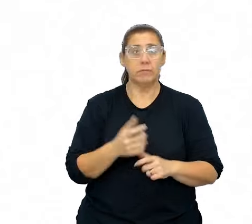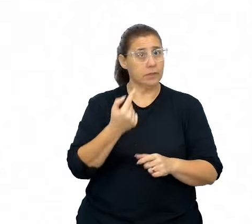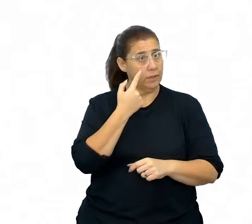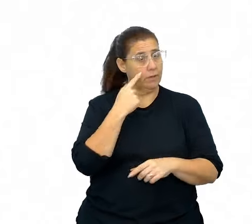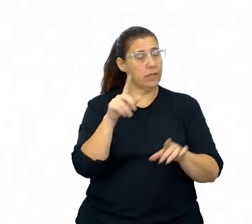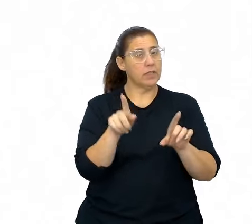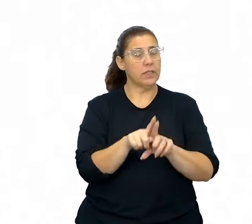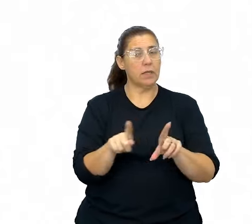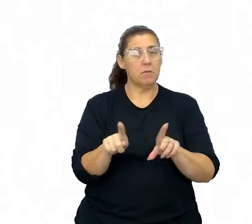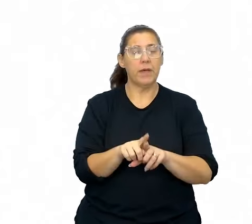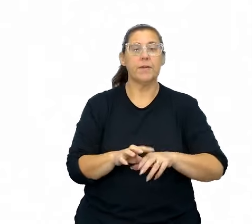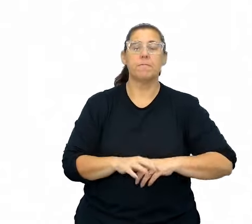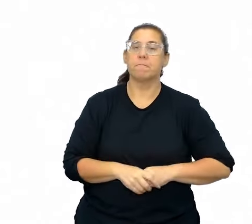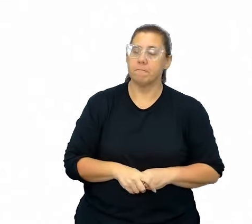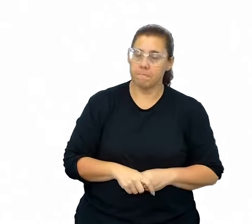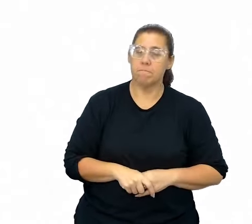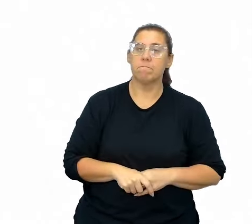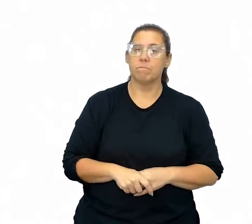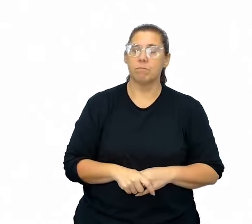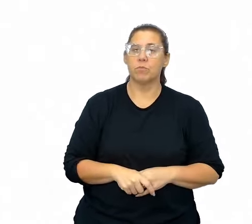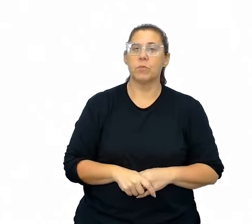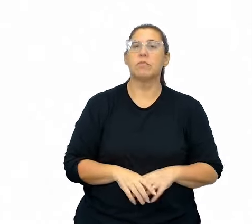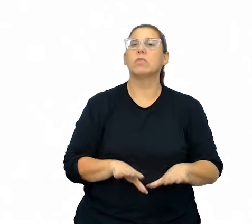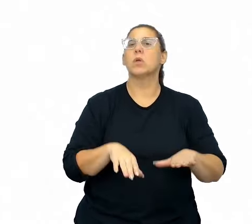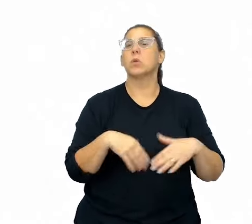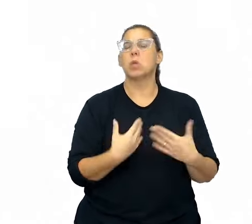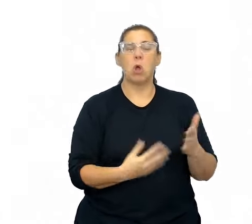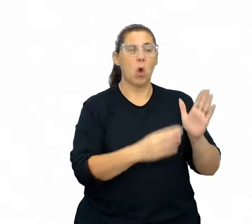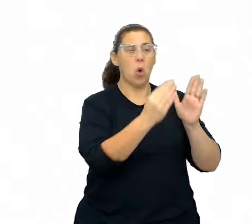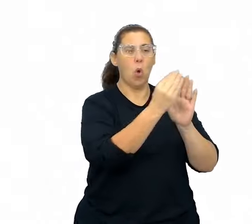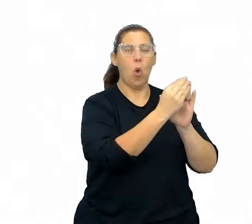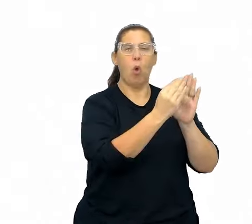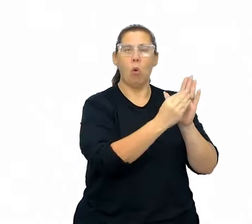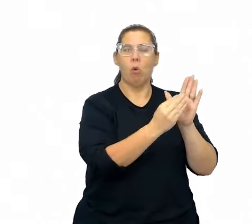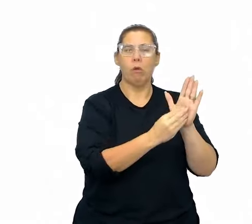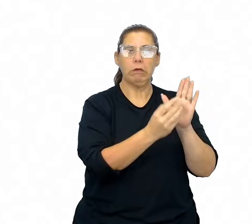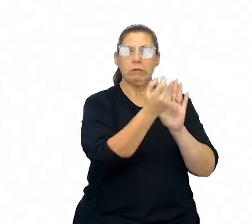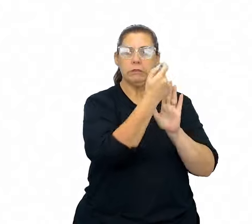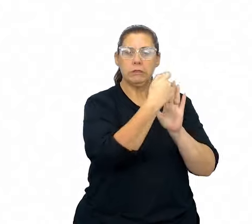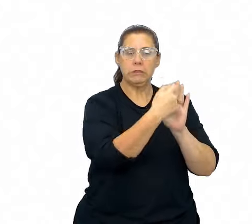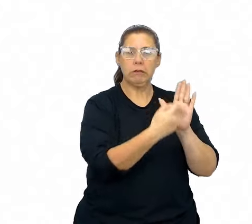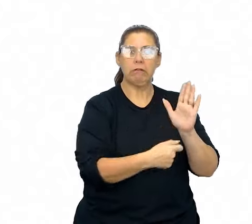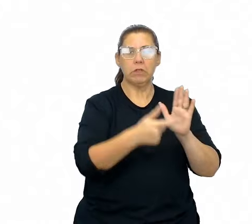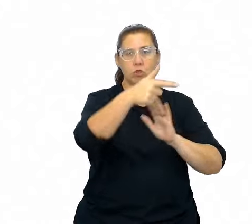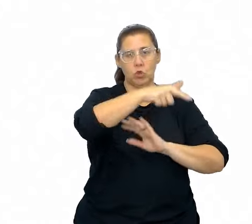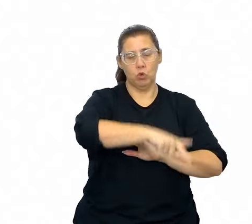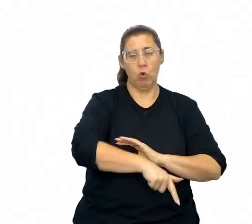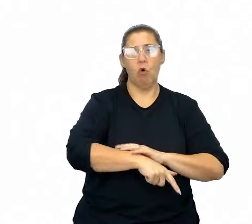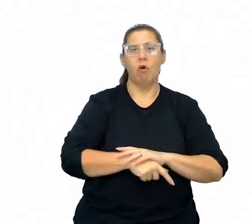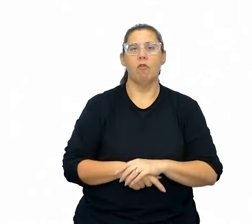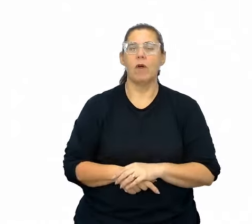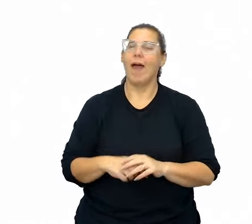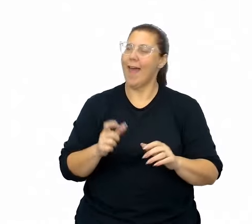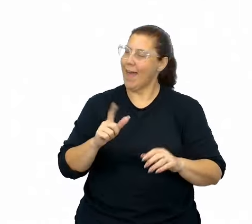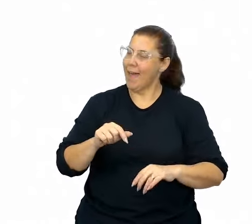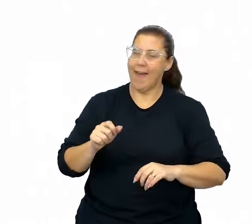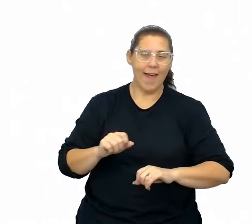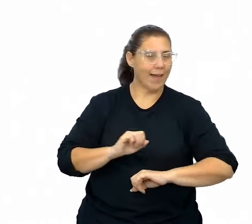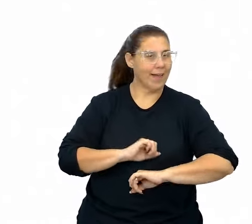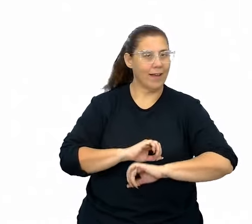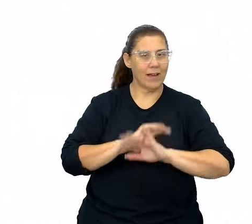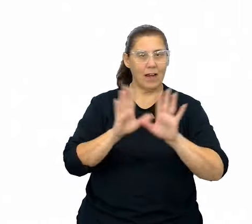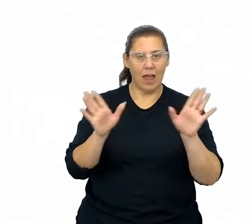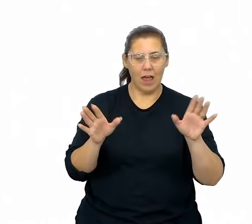também. O conteúdo, as reescritas sobre as lendas brasileiras são claras?